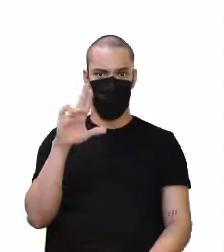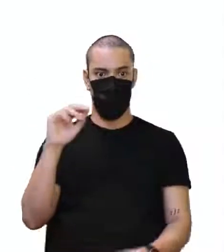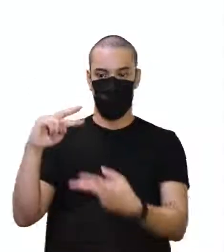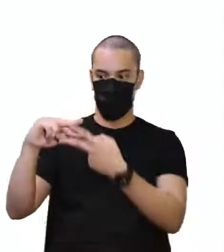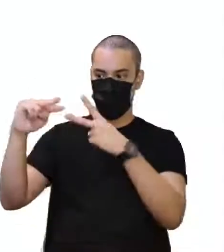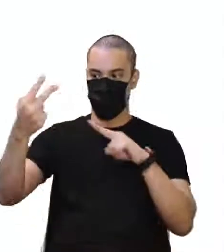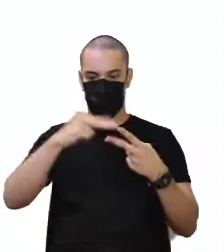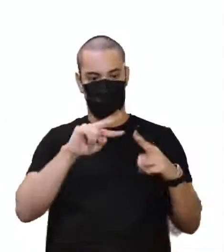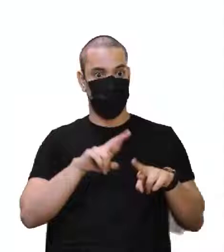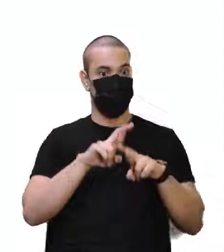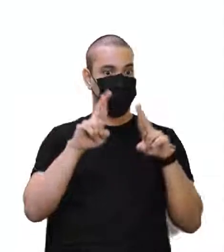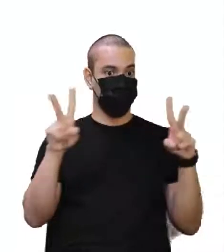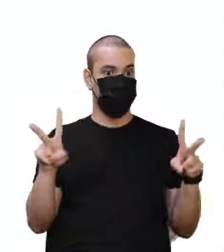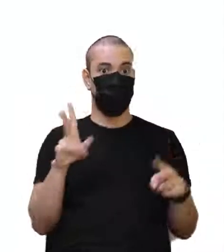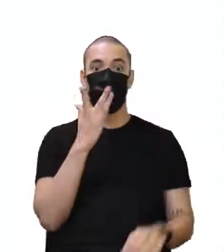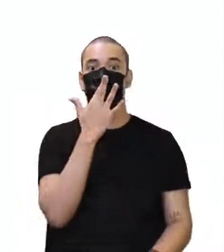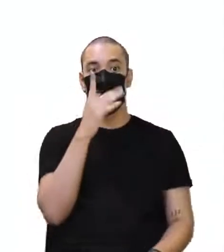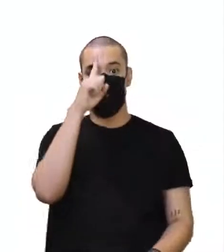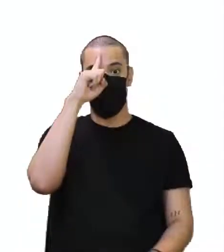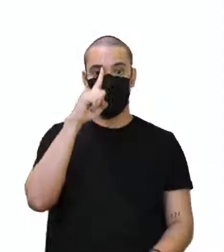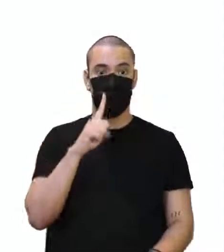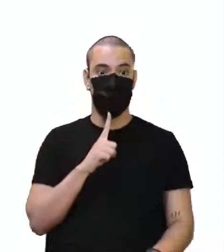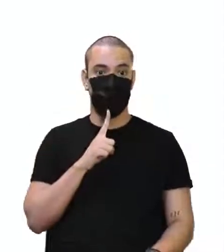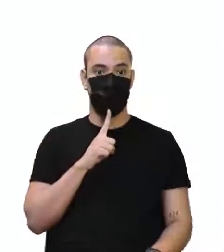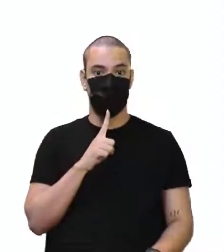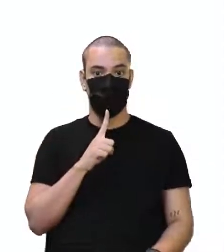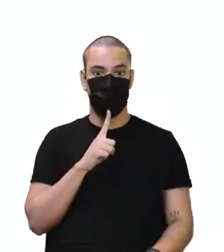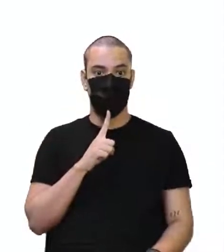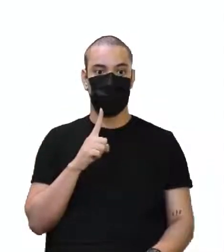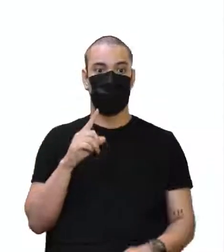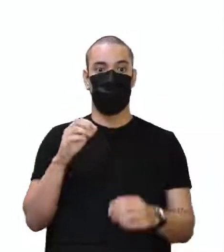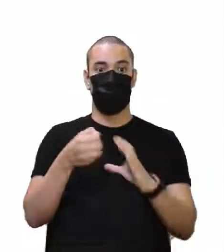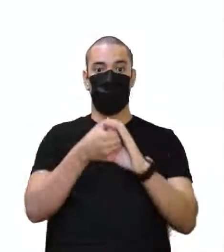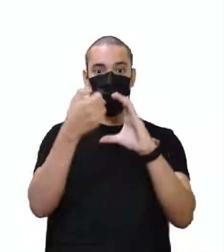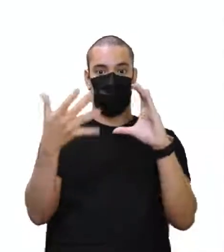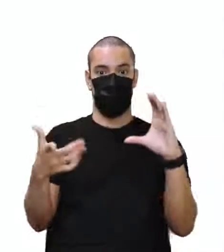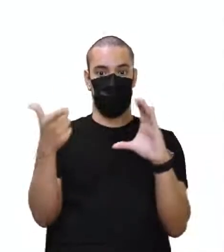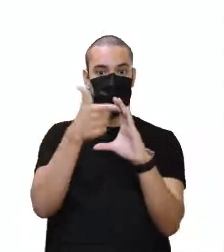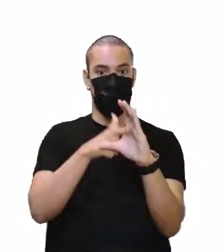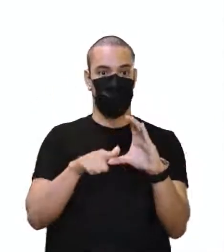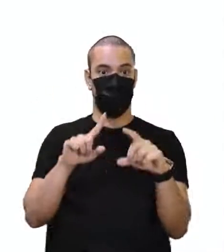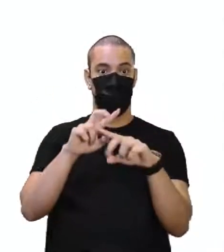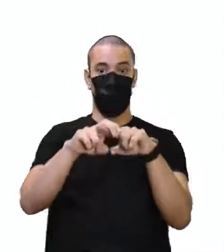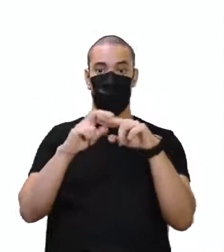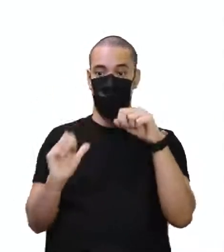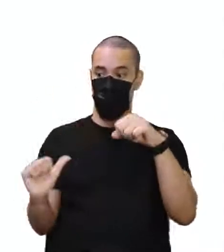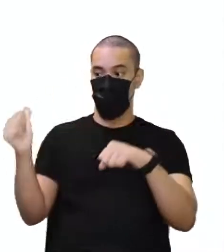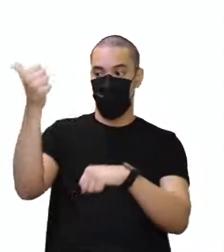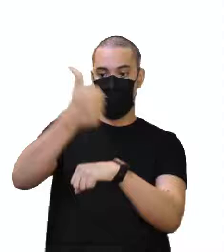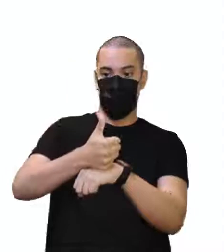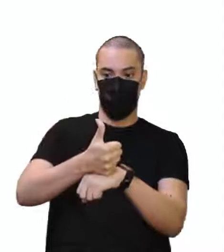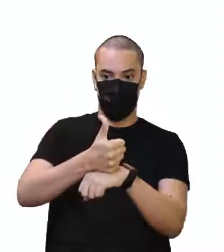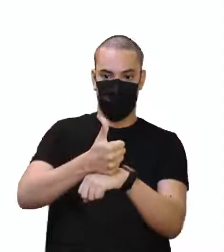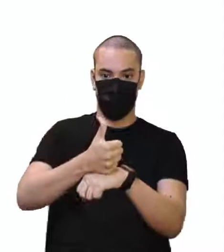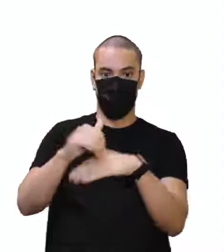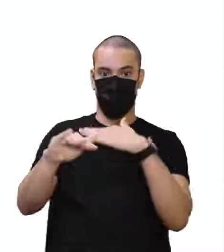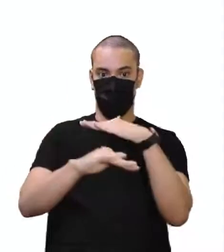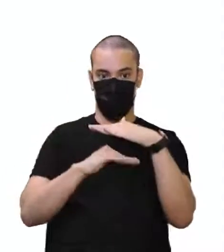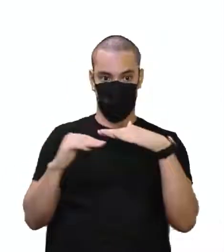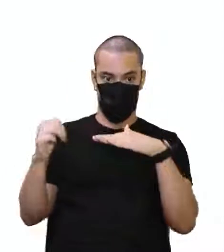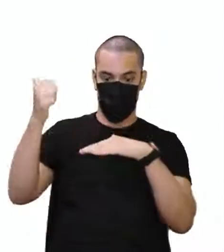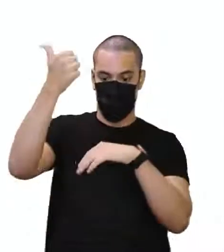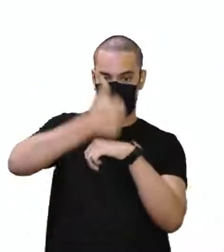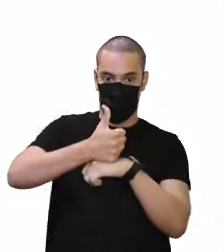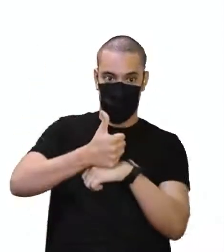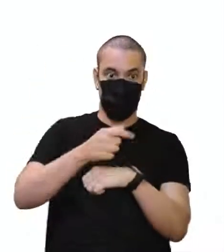dominante? É a cor amarela e a característica lisa. Então, ela vai sobressair a verde e rugosa. Perfeito. Essa é a